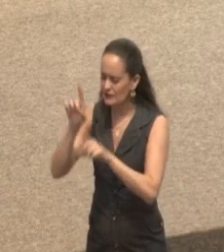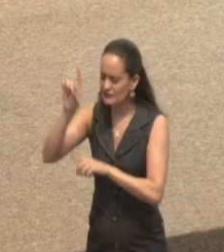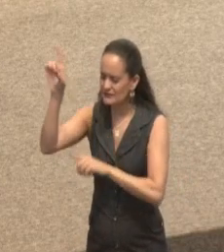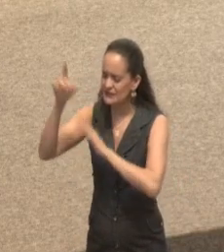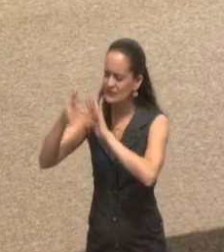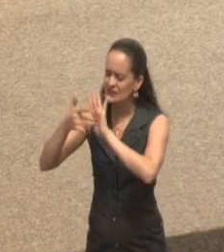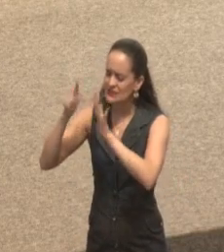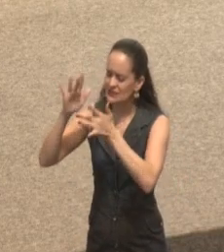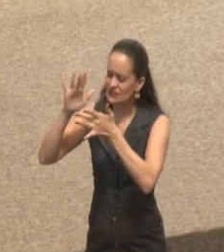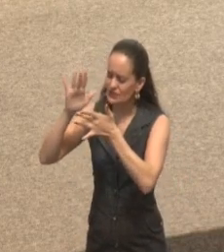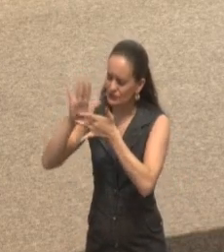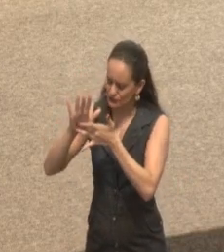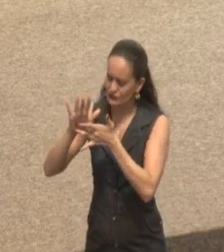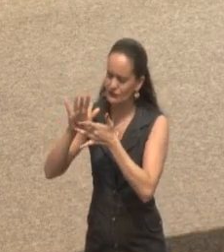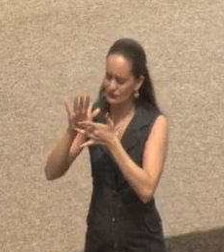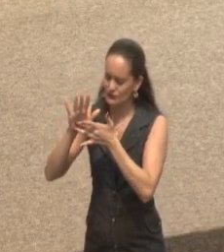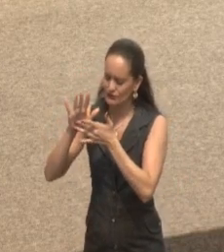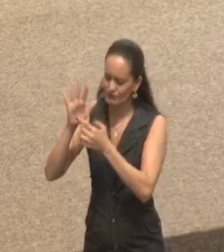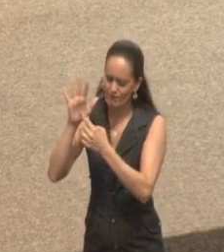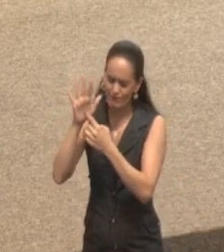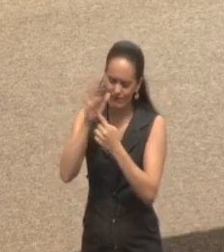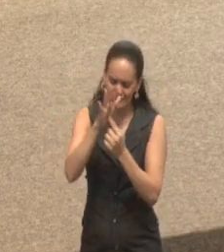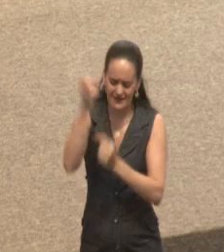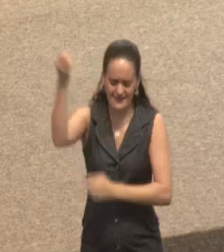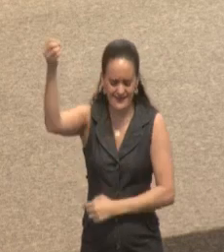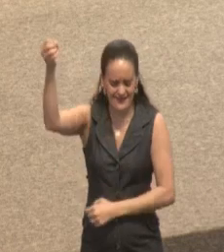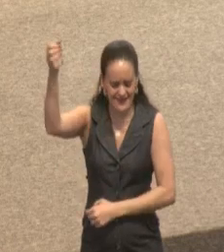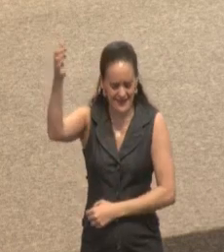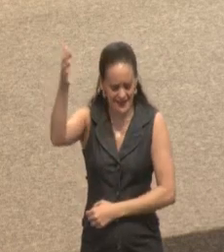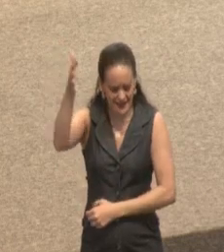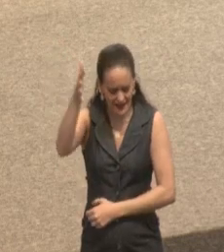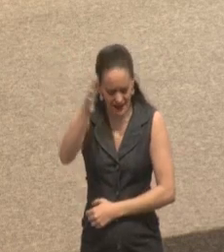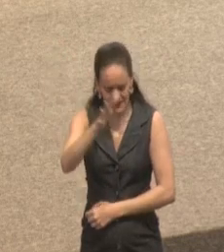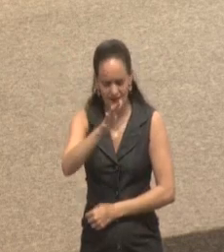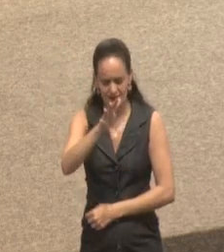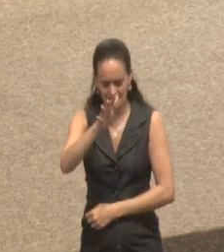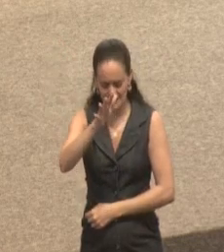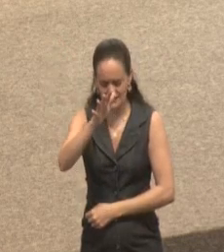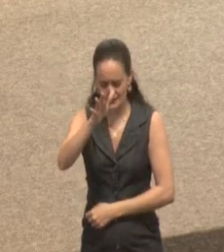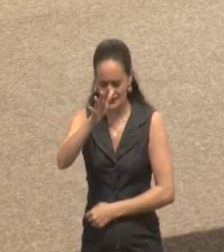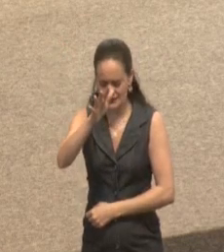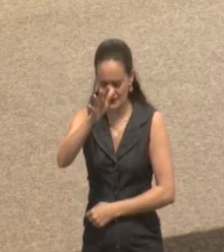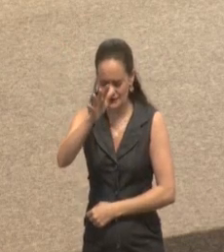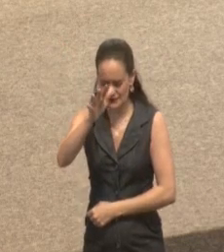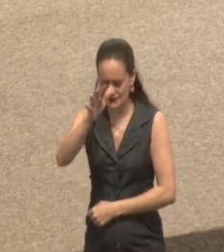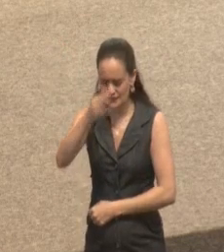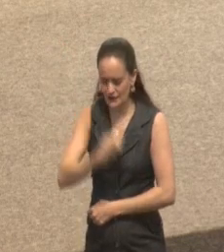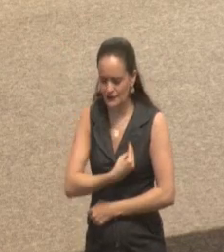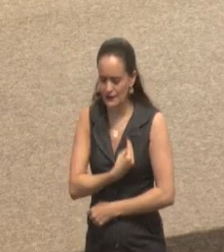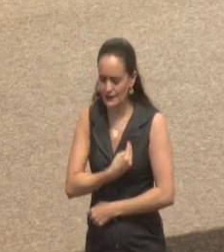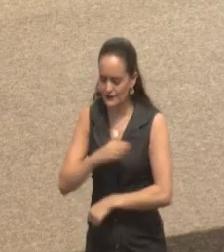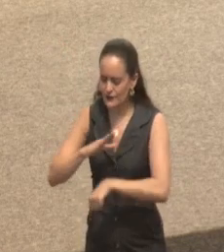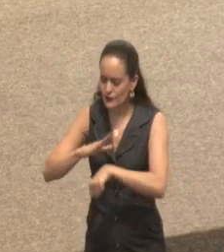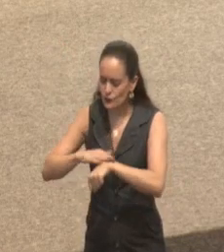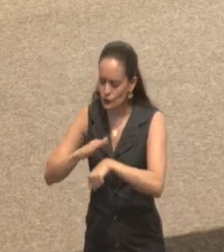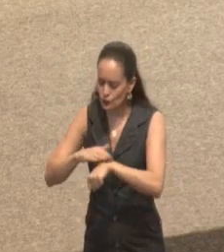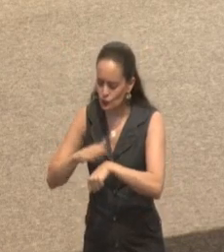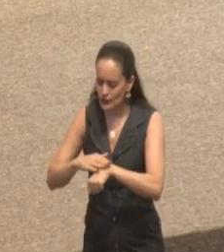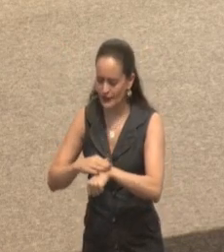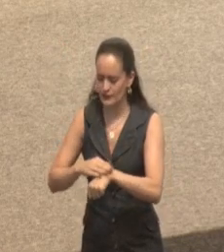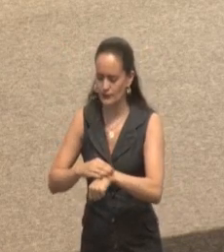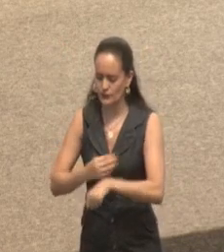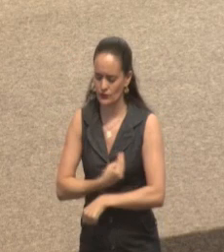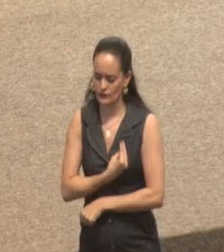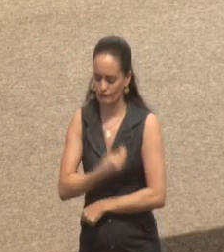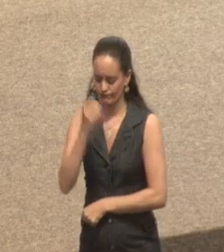Sião, que manifeste a sua graça sobre cada um, ó Deus, que vive um momento difícil na sua